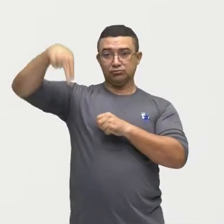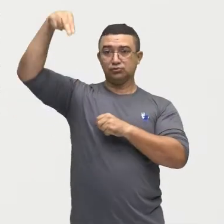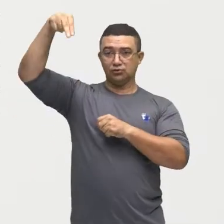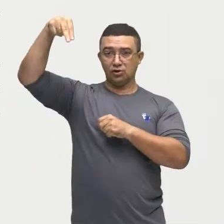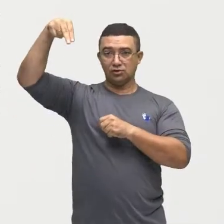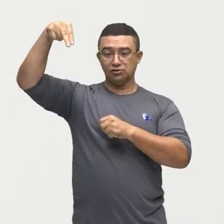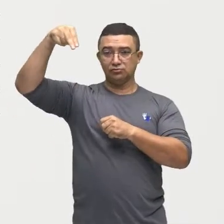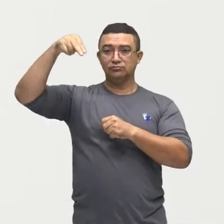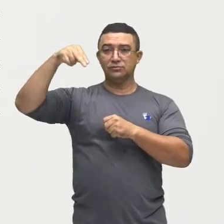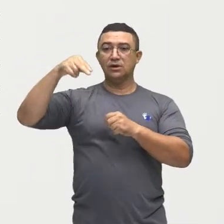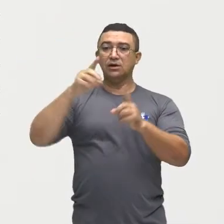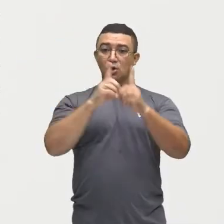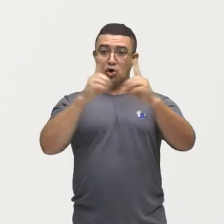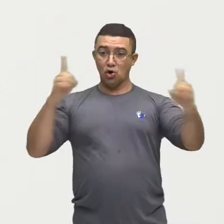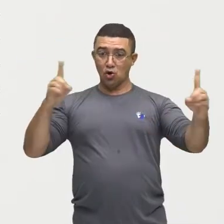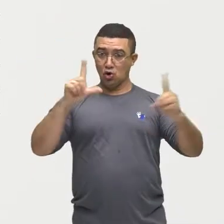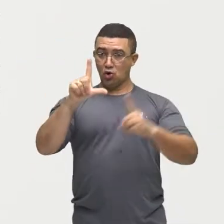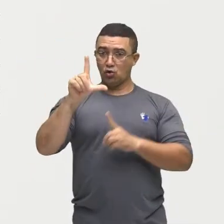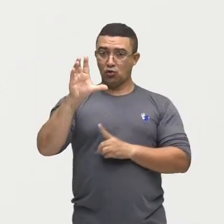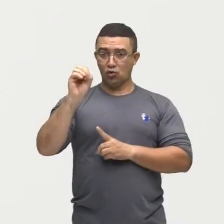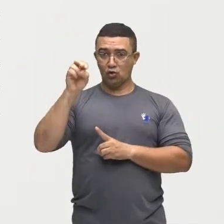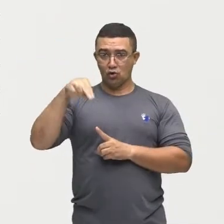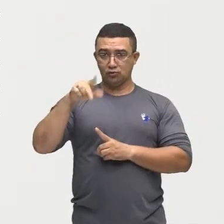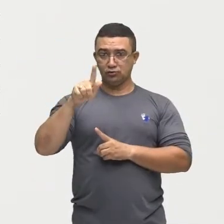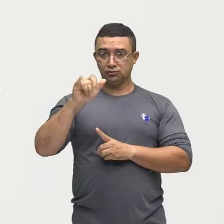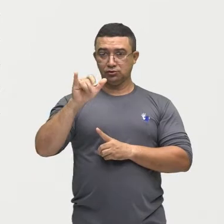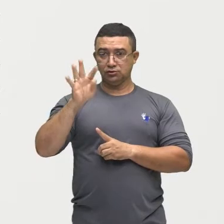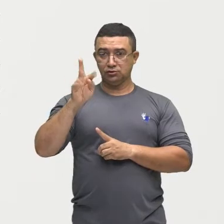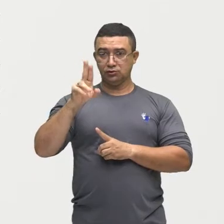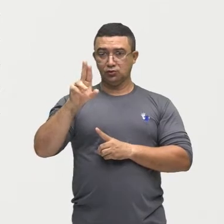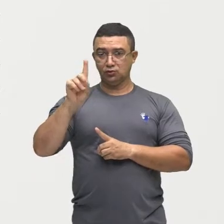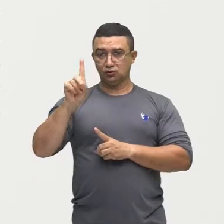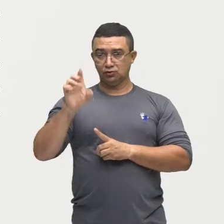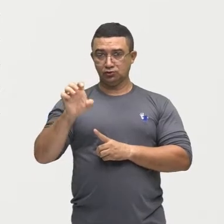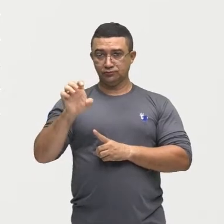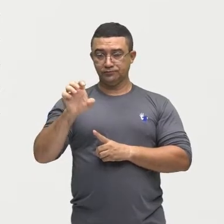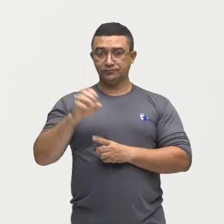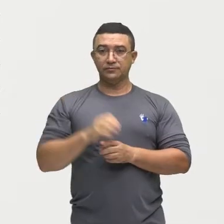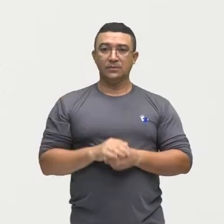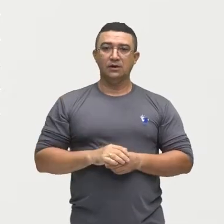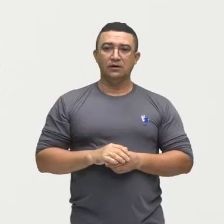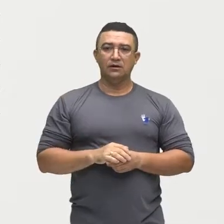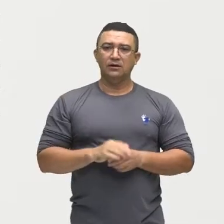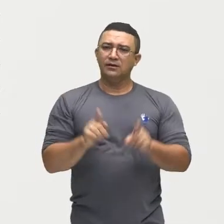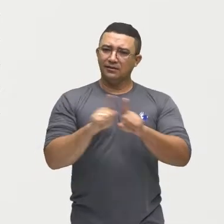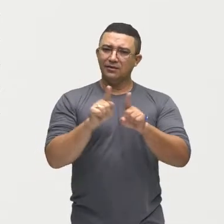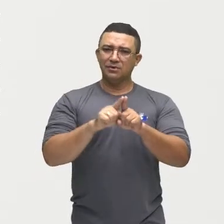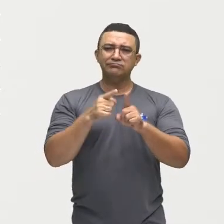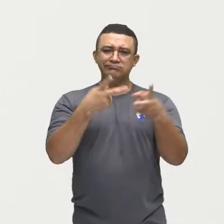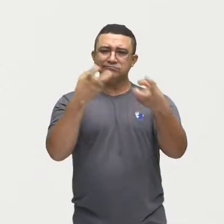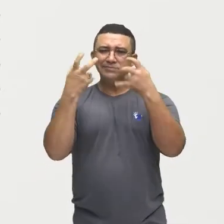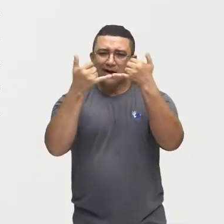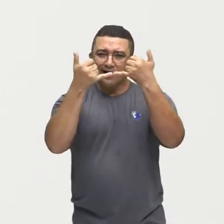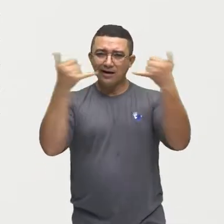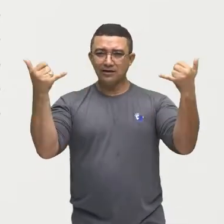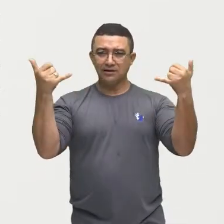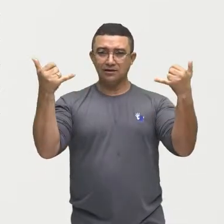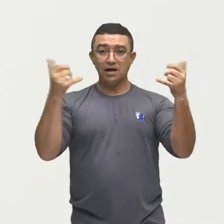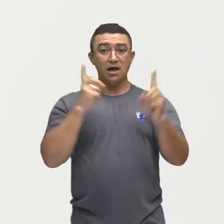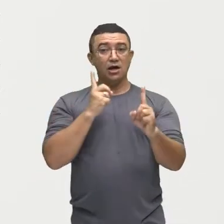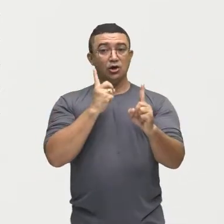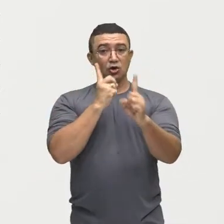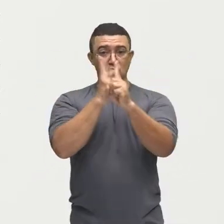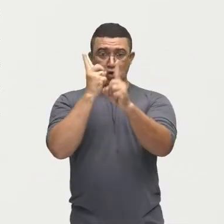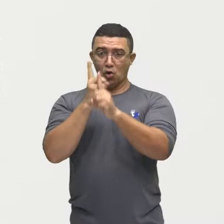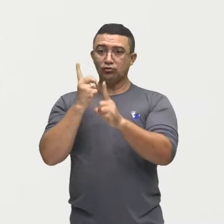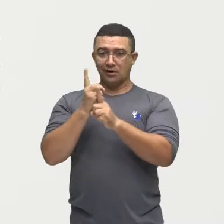a longitude. Vou colocar aqui abreviado, tá bom? A longitude, eu vou seguir aqui também essa linha. Aí, eu vou encontrar aqui